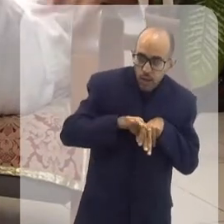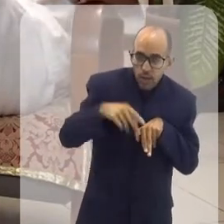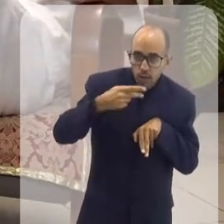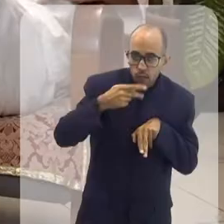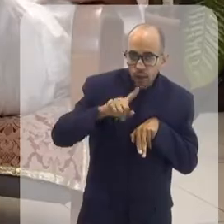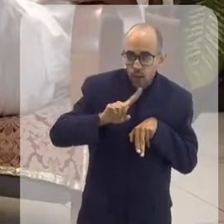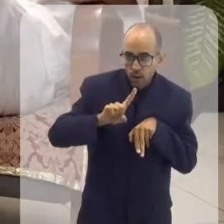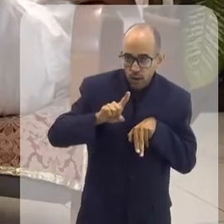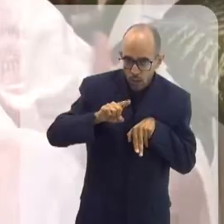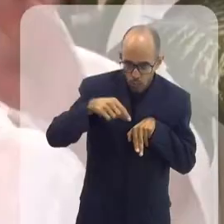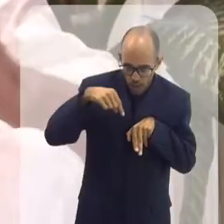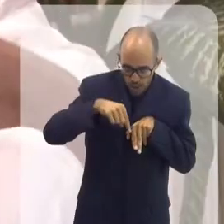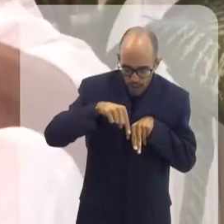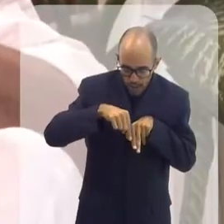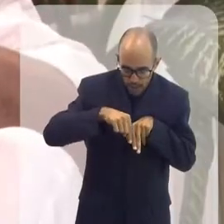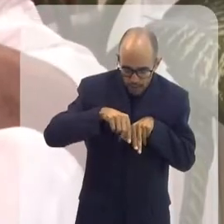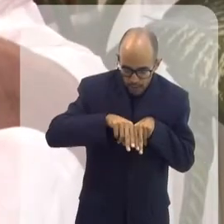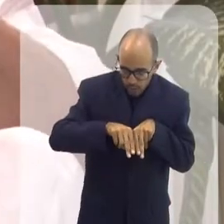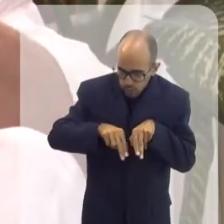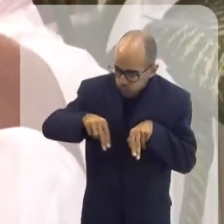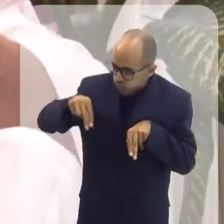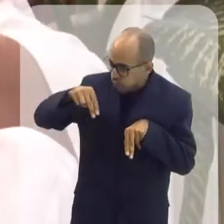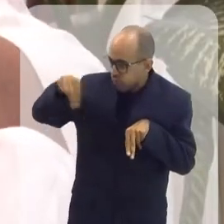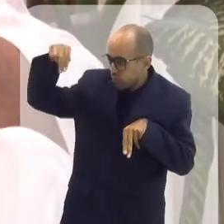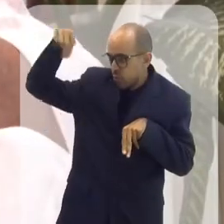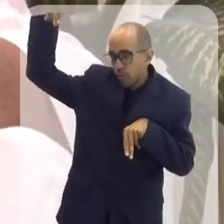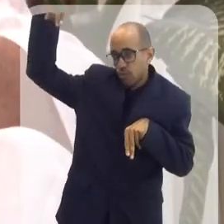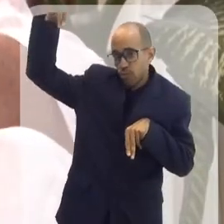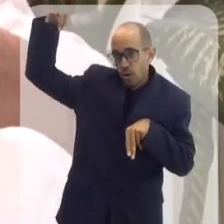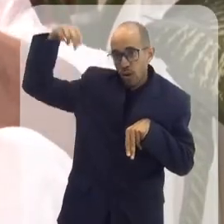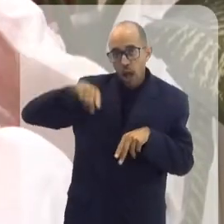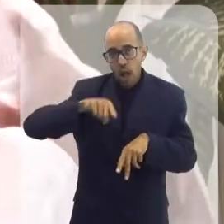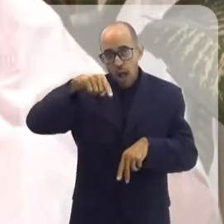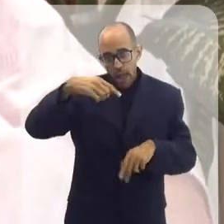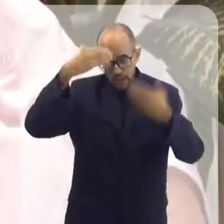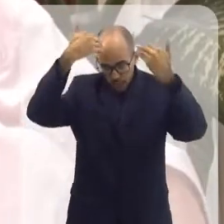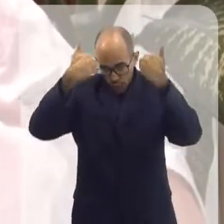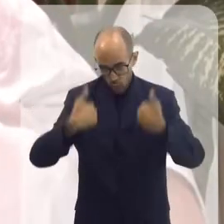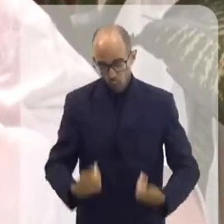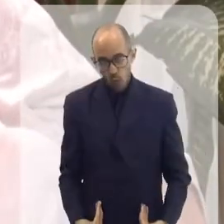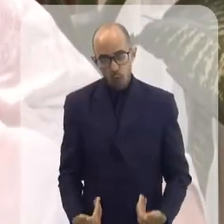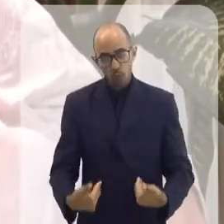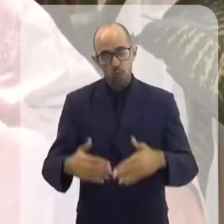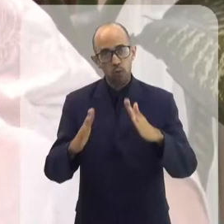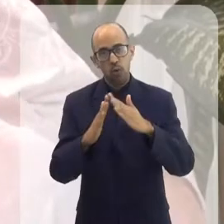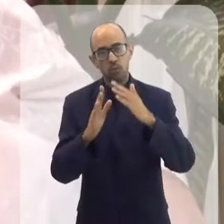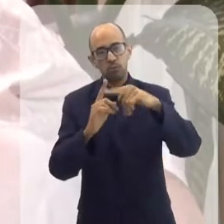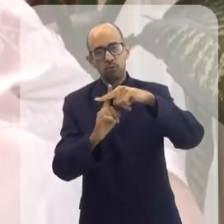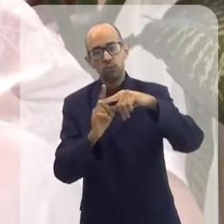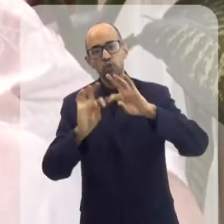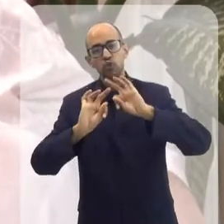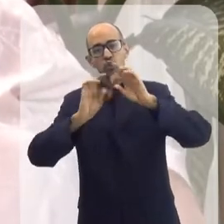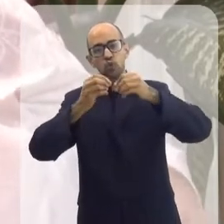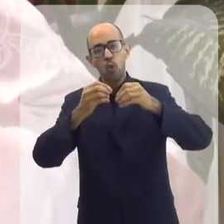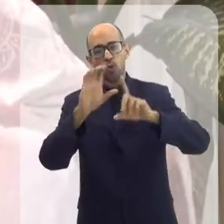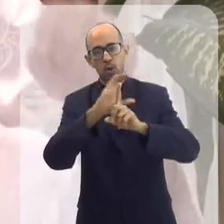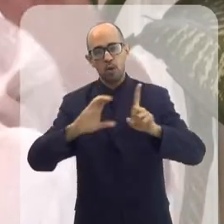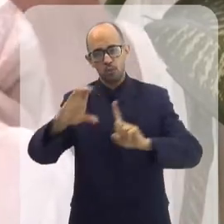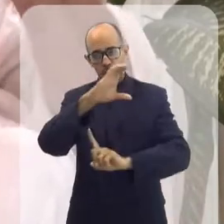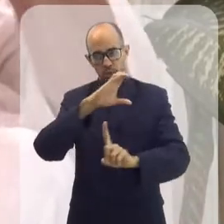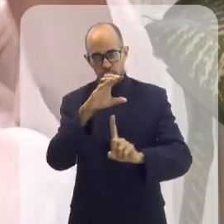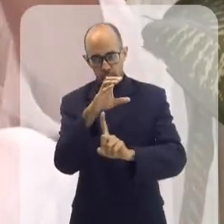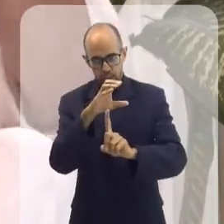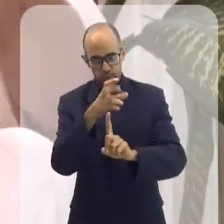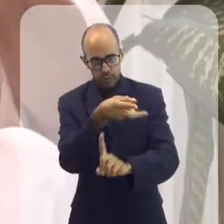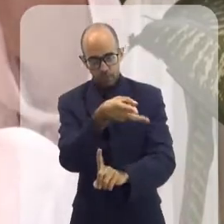a é aquele corpo viram altar de toda a comunidade é lindo você perceber